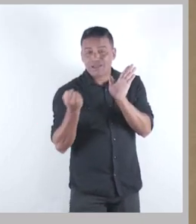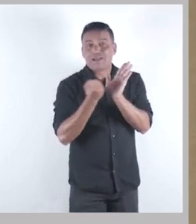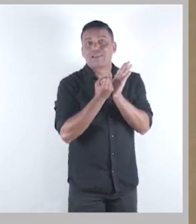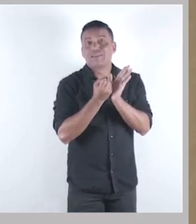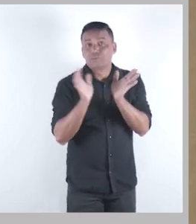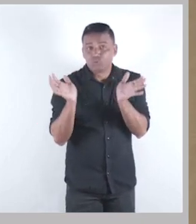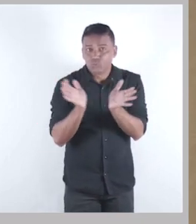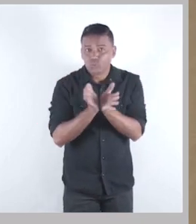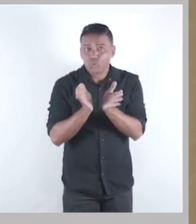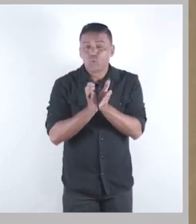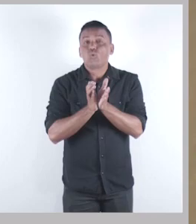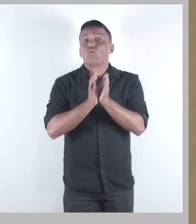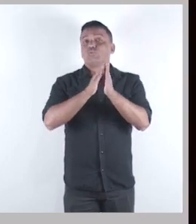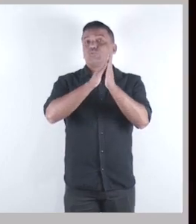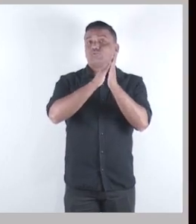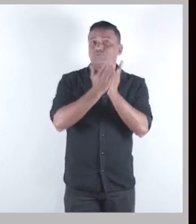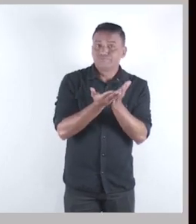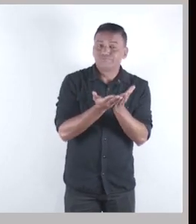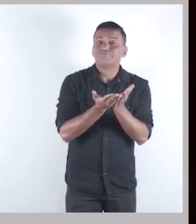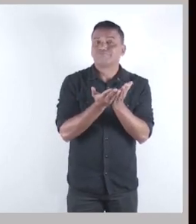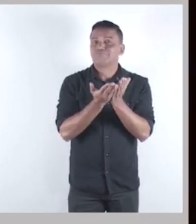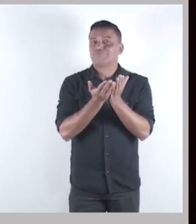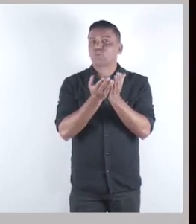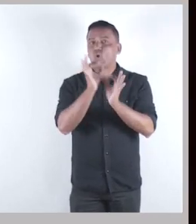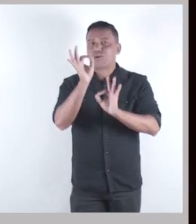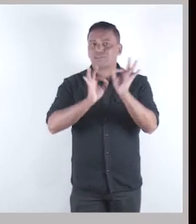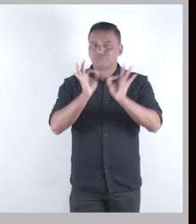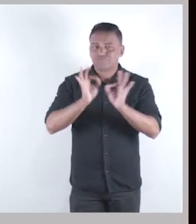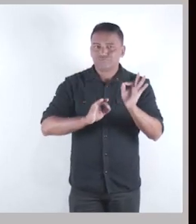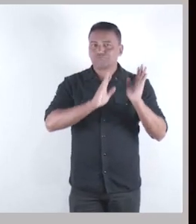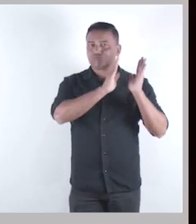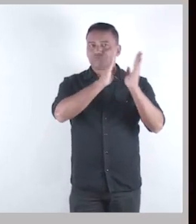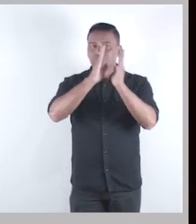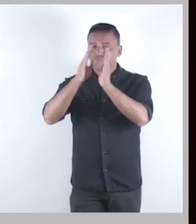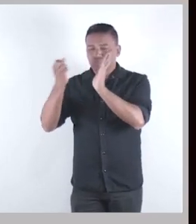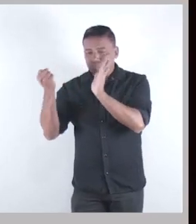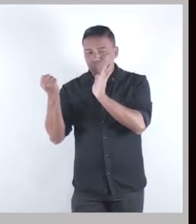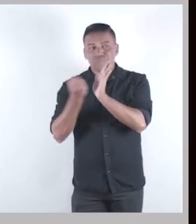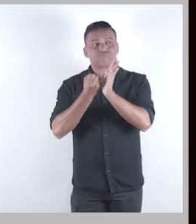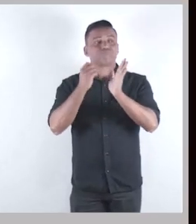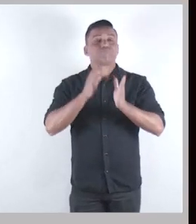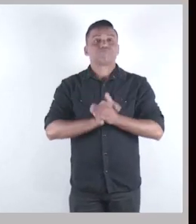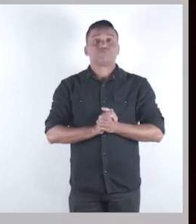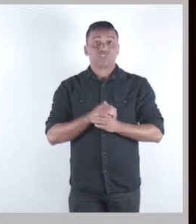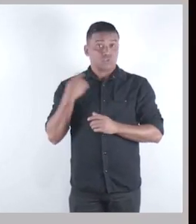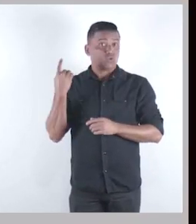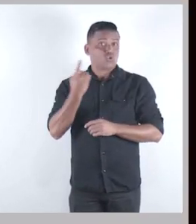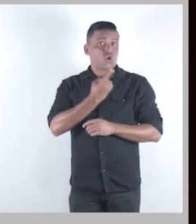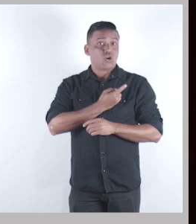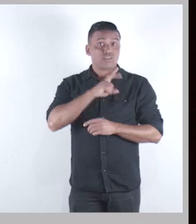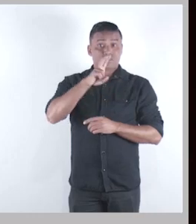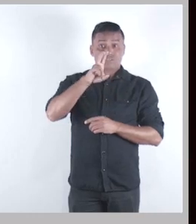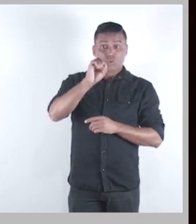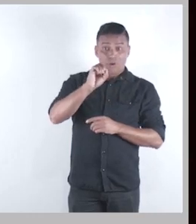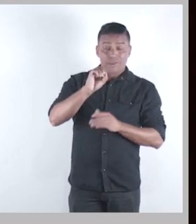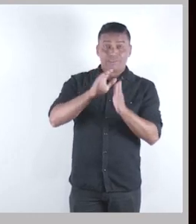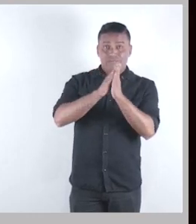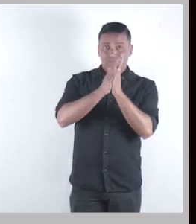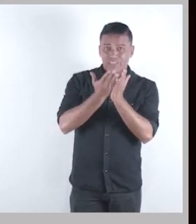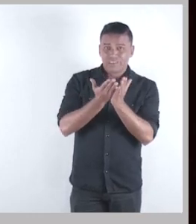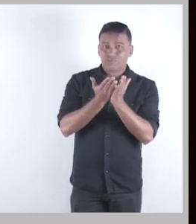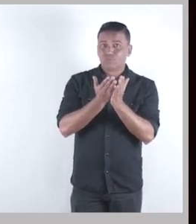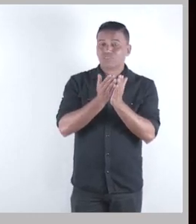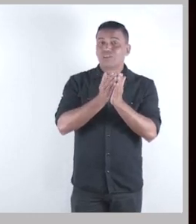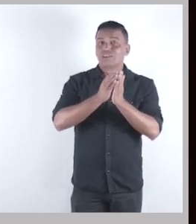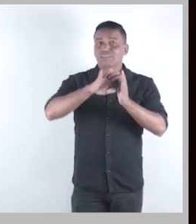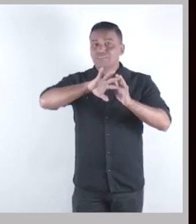Maputo. Né? Começamos a catalogar os livros todos eles com o seu carimbo. E, se nós recebemos 50 livros, então nós